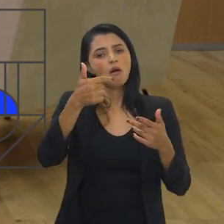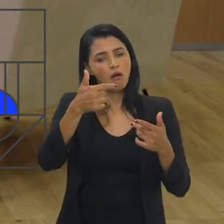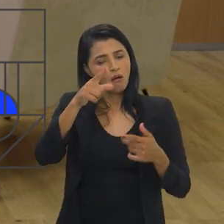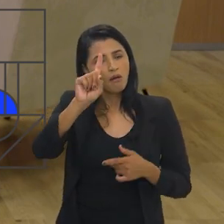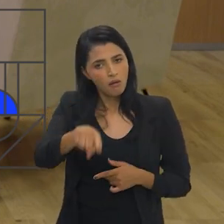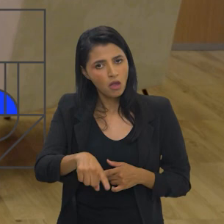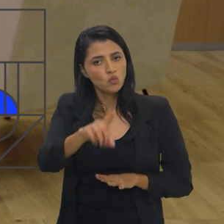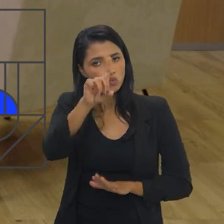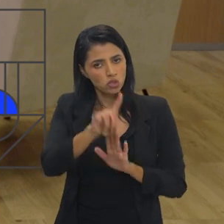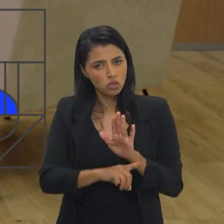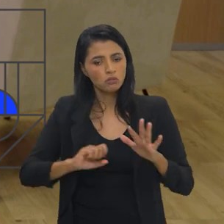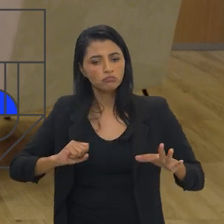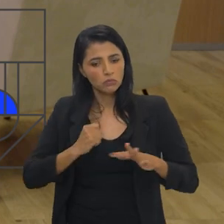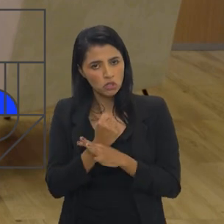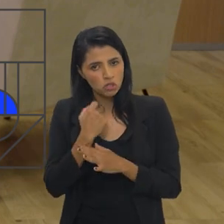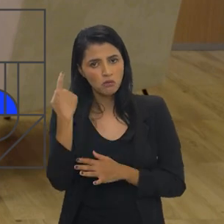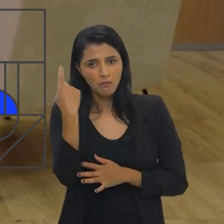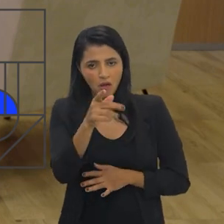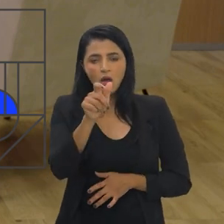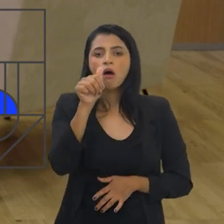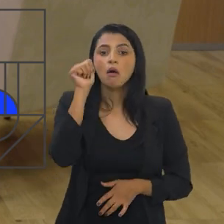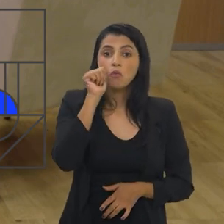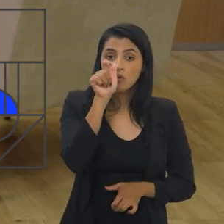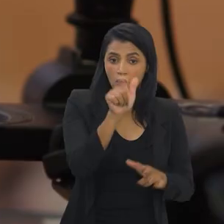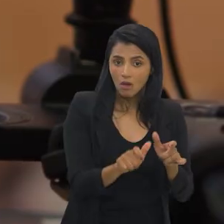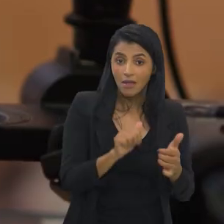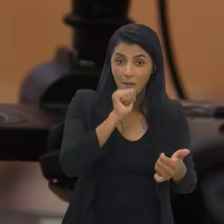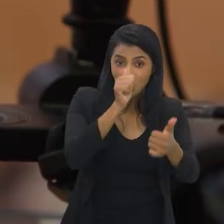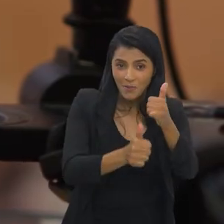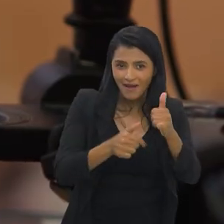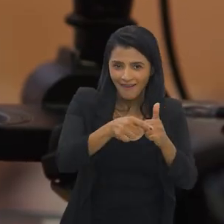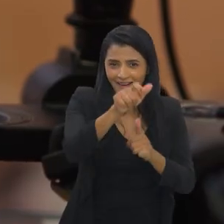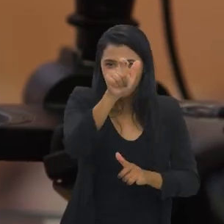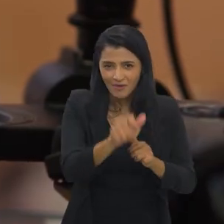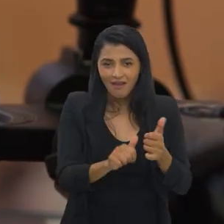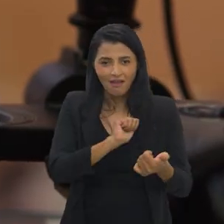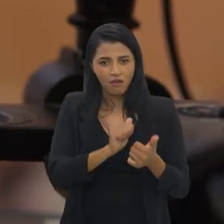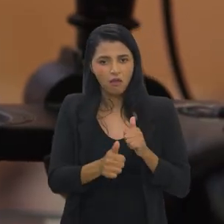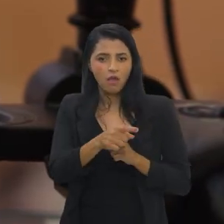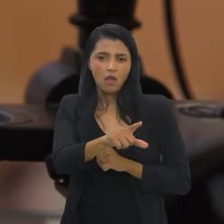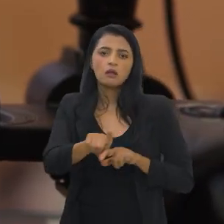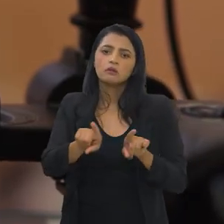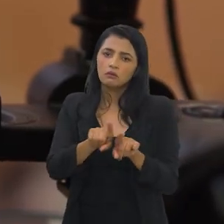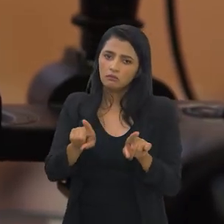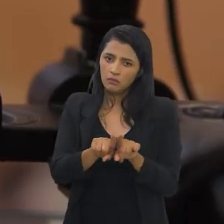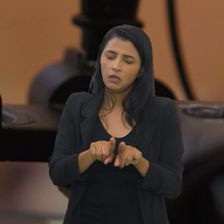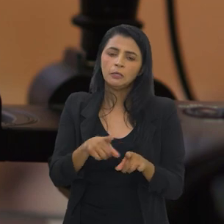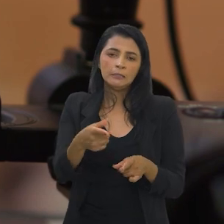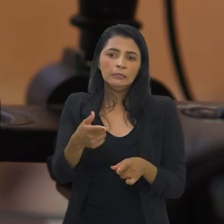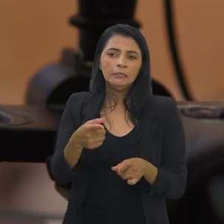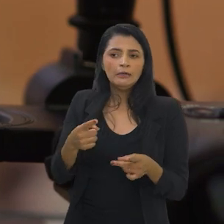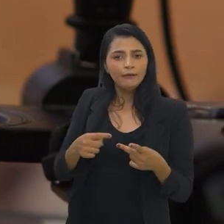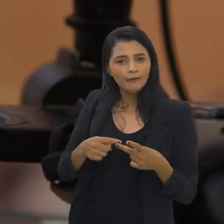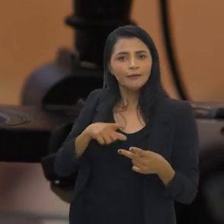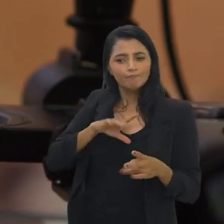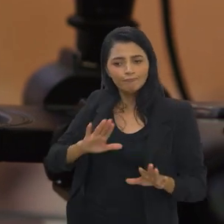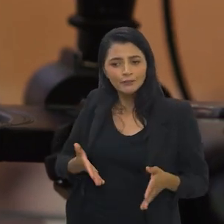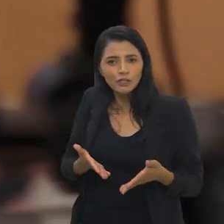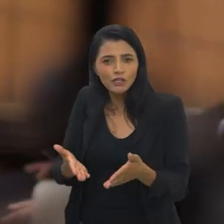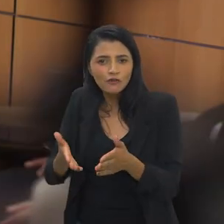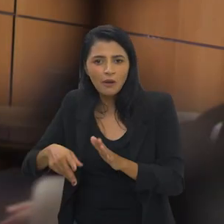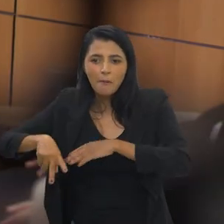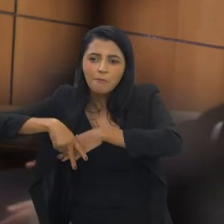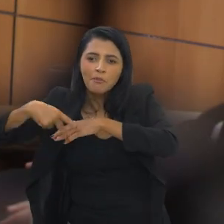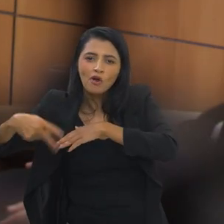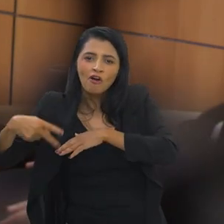é um direito garantido para as mulheres e as atletas Elas têm isso a outra coisa também eu incentivo